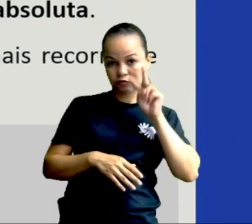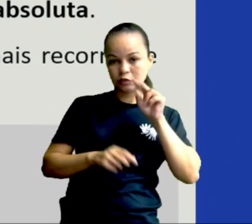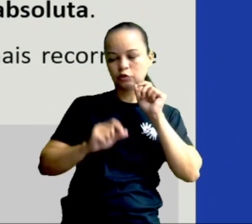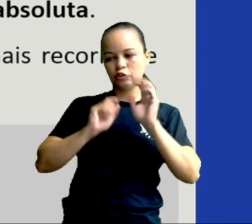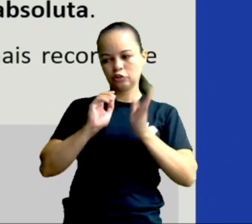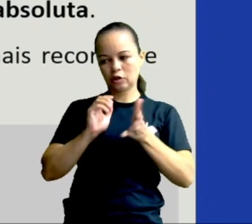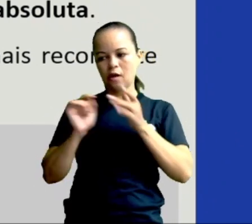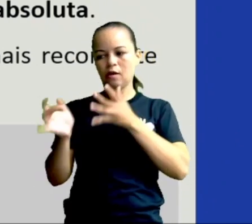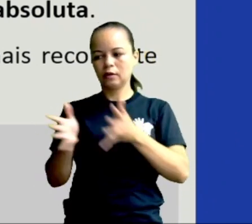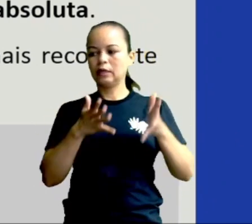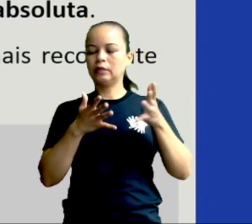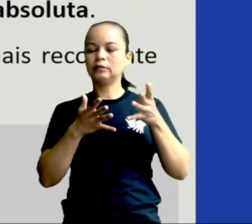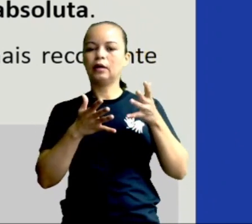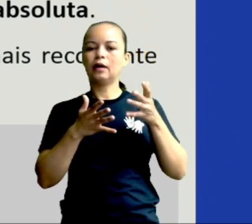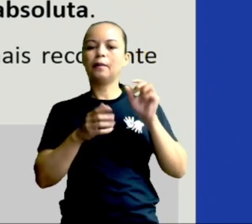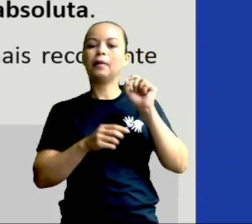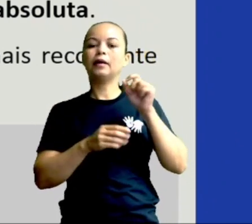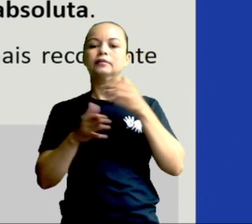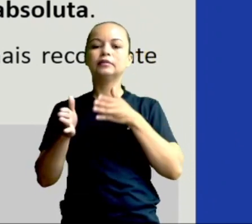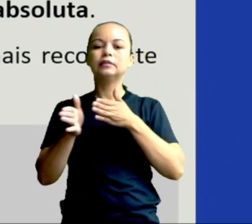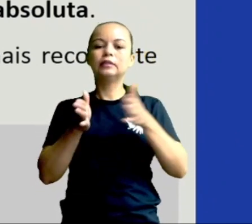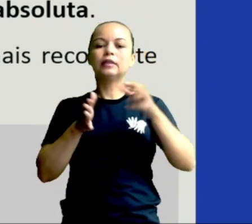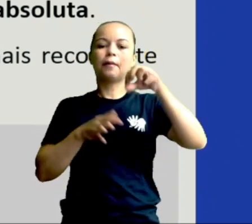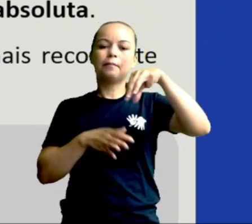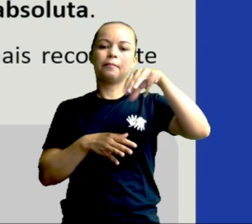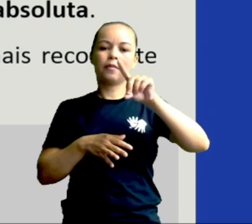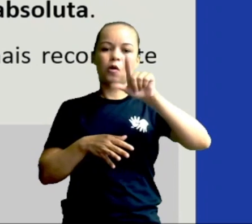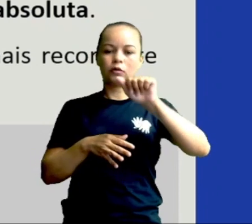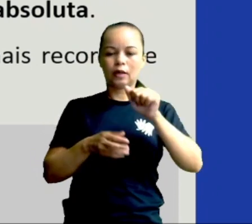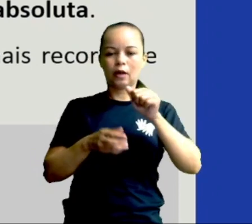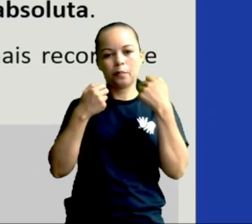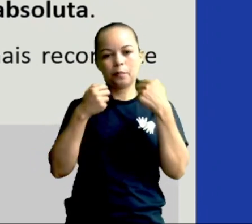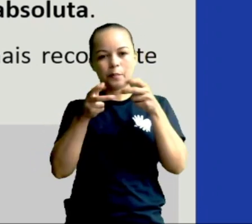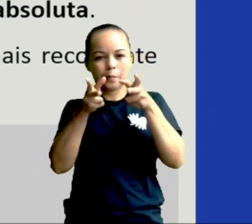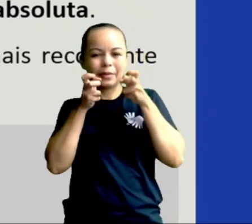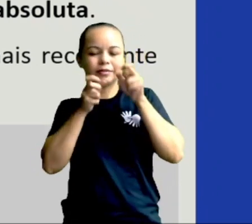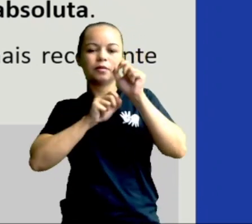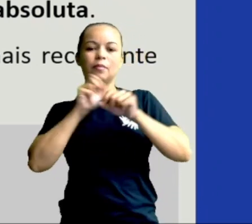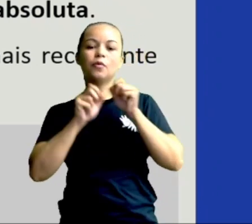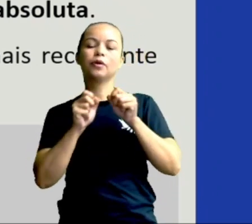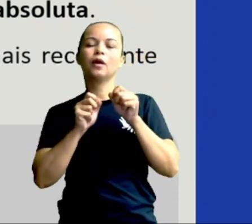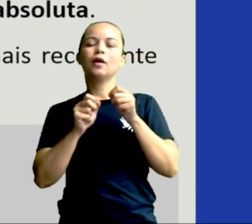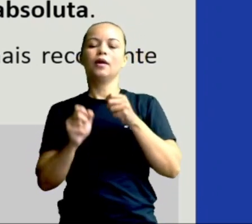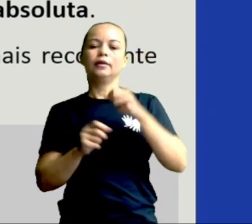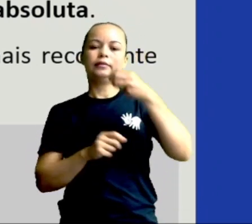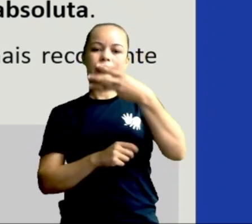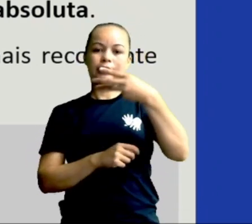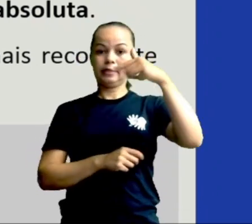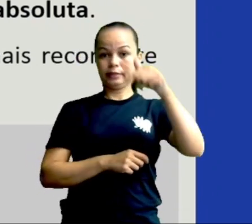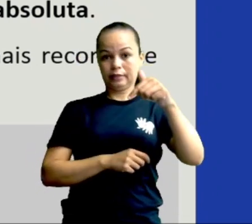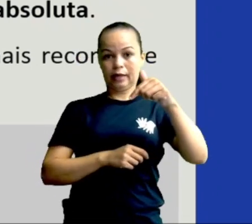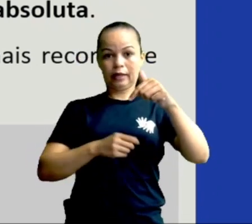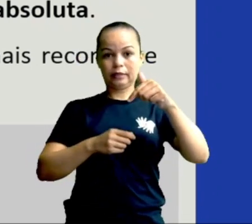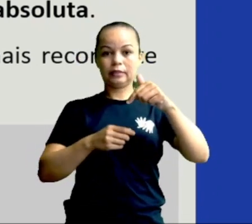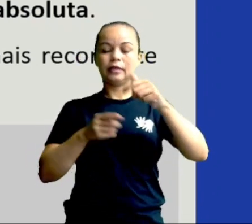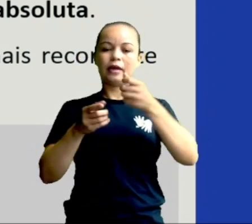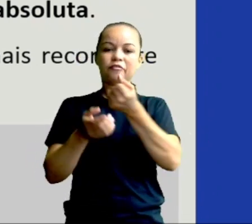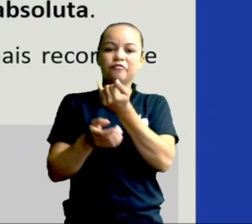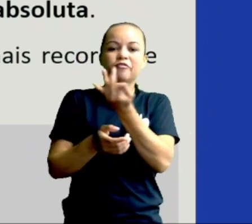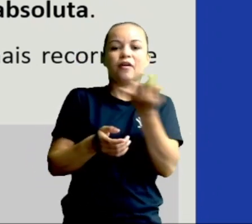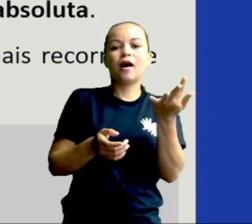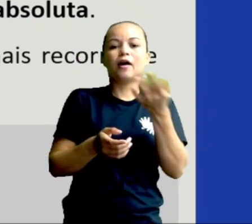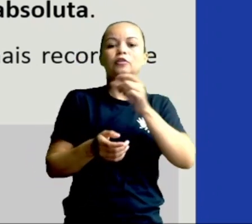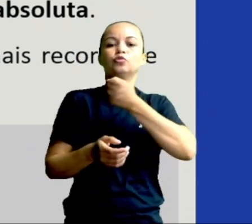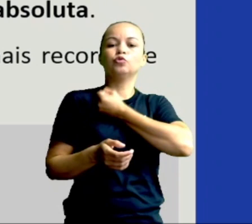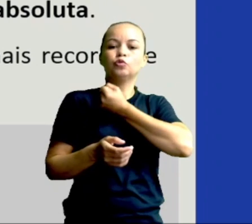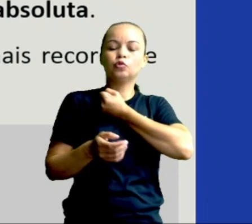aqui? Logo, a partir da moda, é possível perceber que 37 é o tamanho mais recorrente entre as clientes